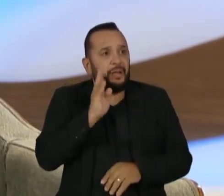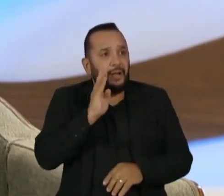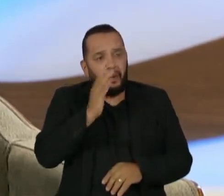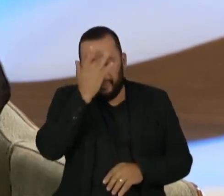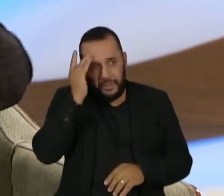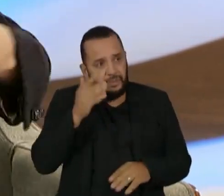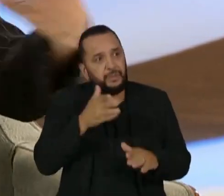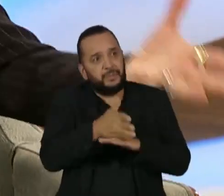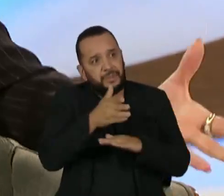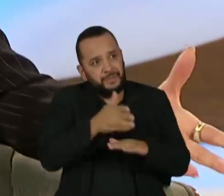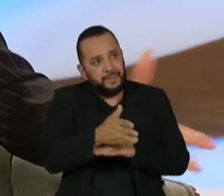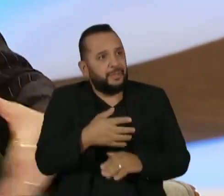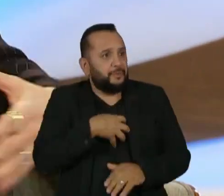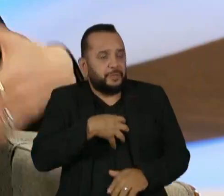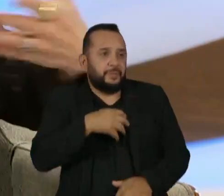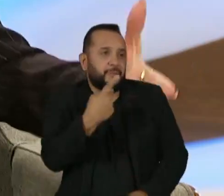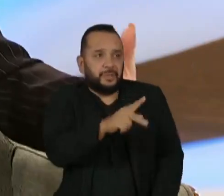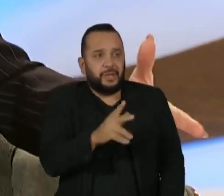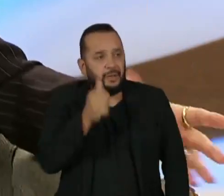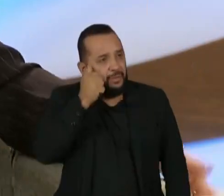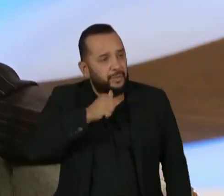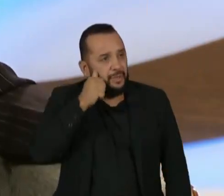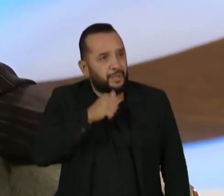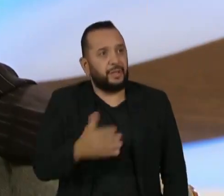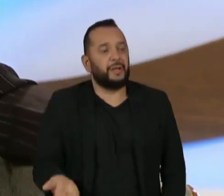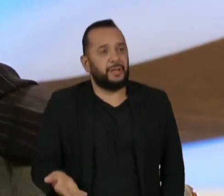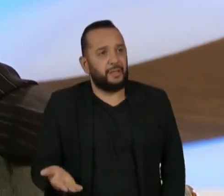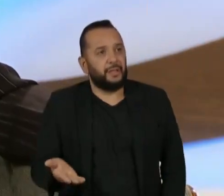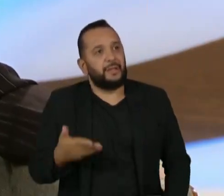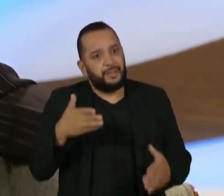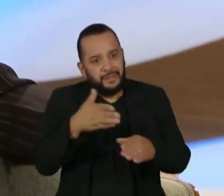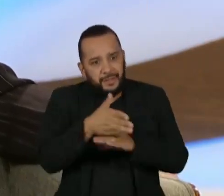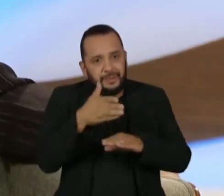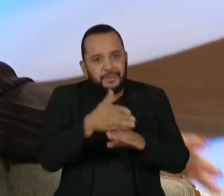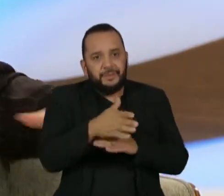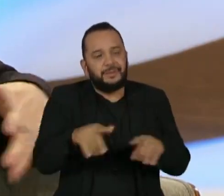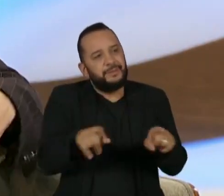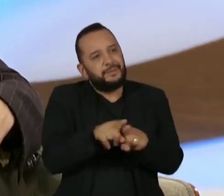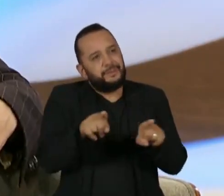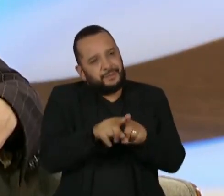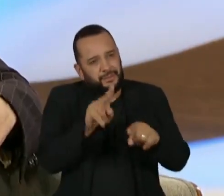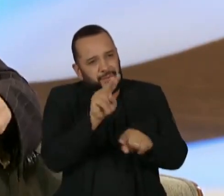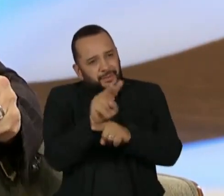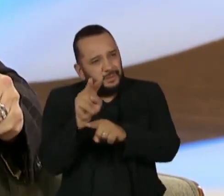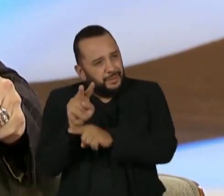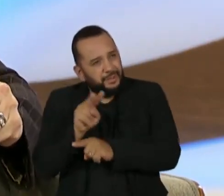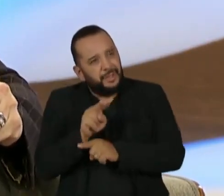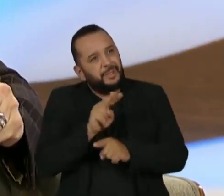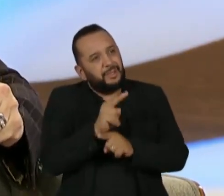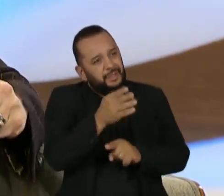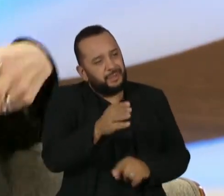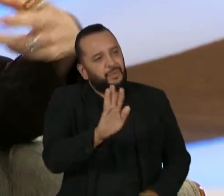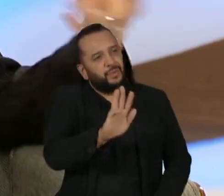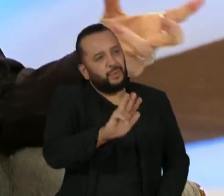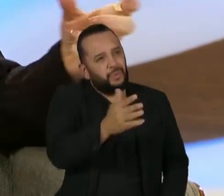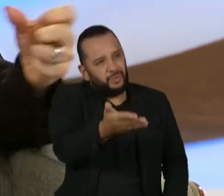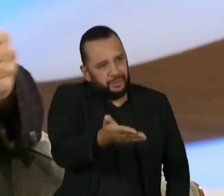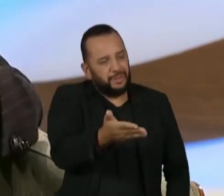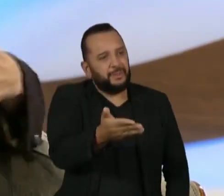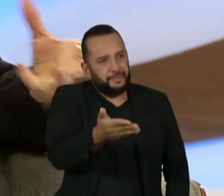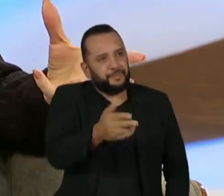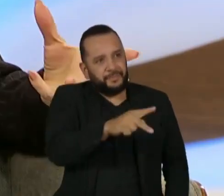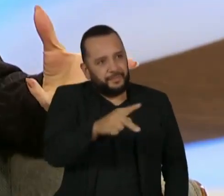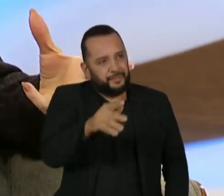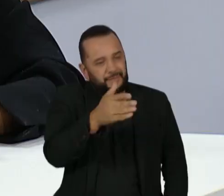participativa seja da forma que for uma mulher né que tá ali participando eh cuidando do presidente que seja ou falando dando uma